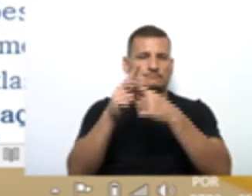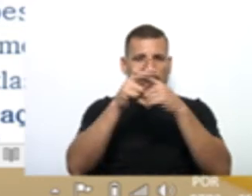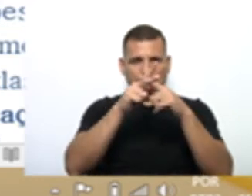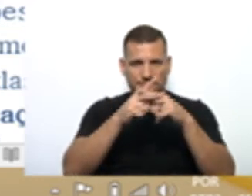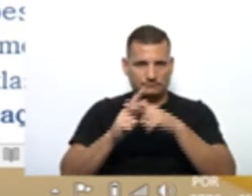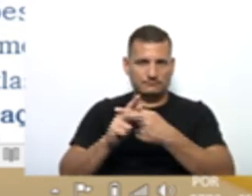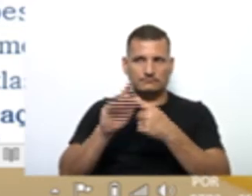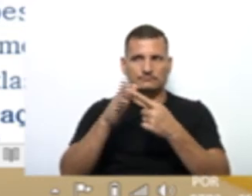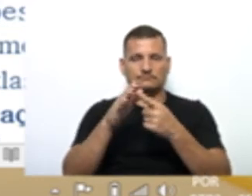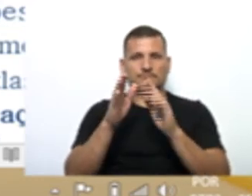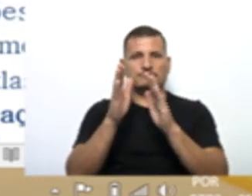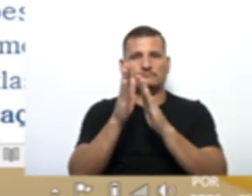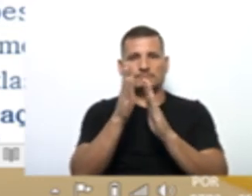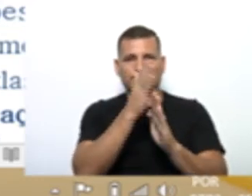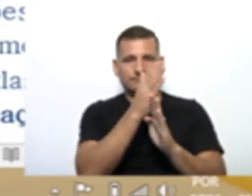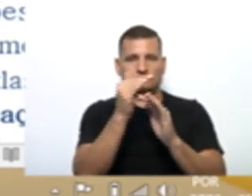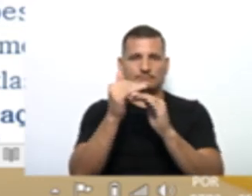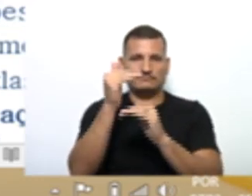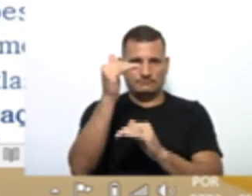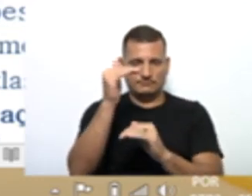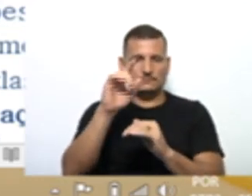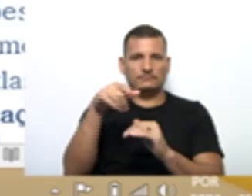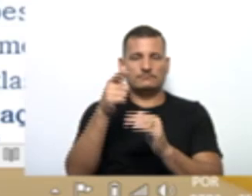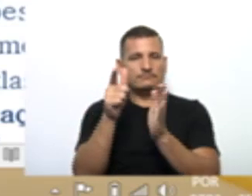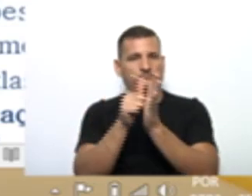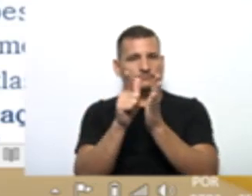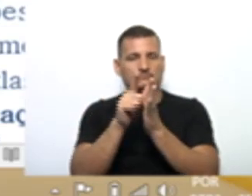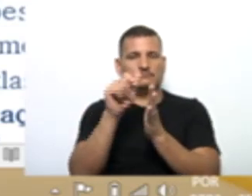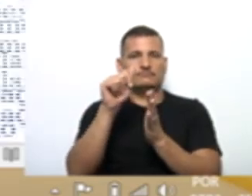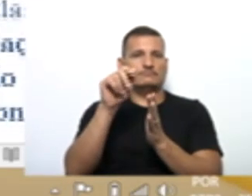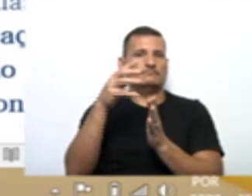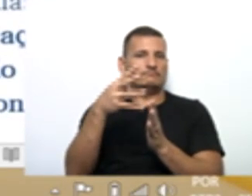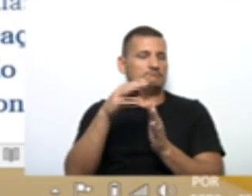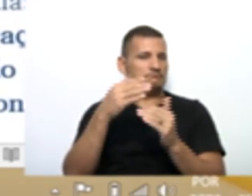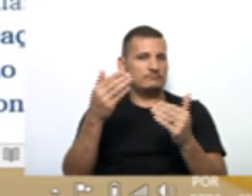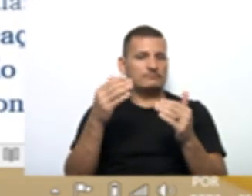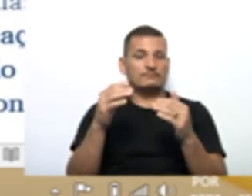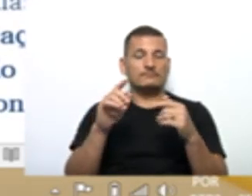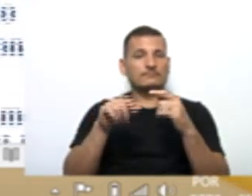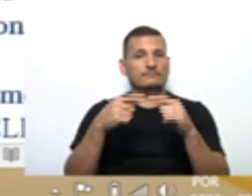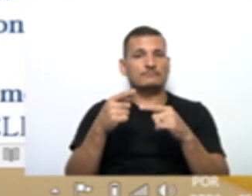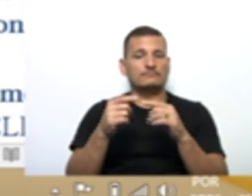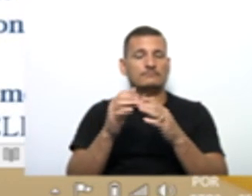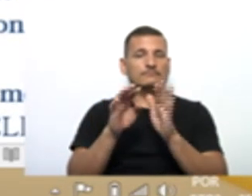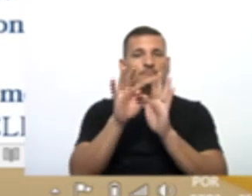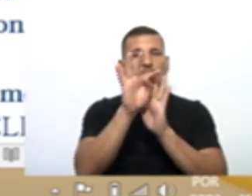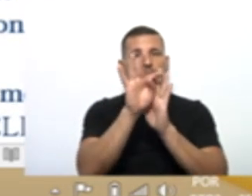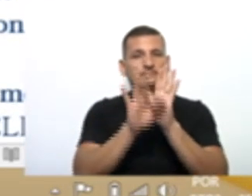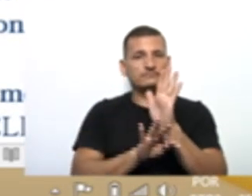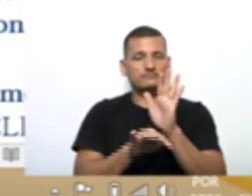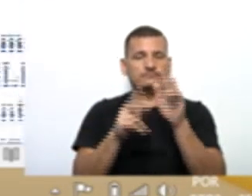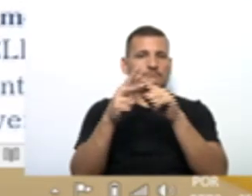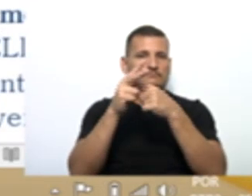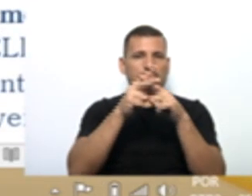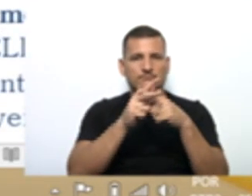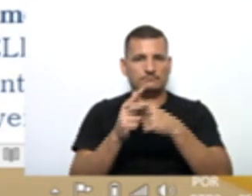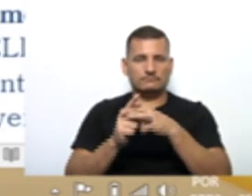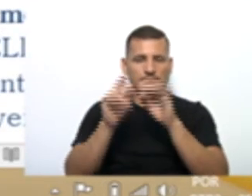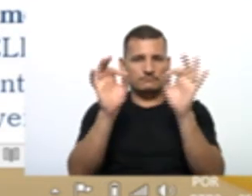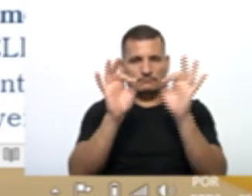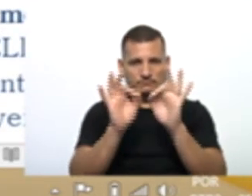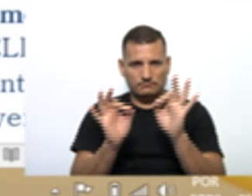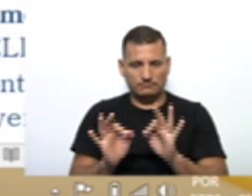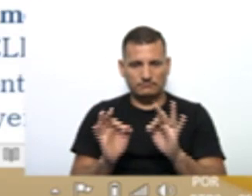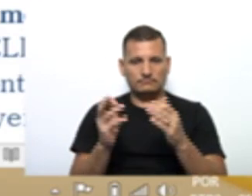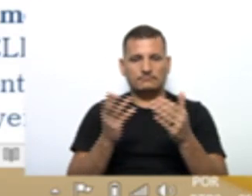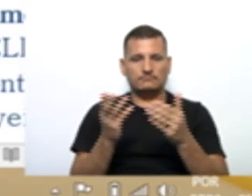margem, e do papel, nós vamos fazer a configuração do corpo do texto.